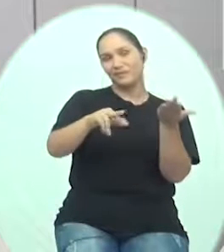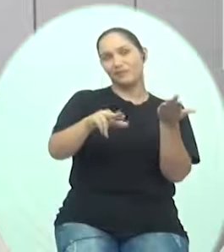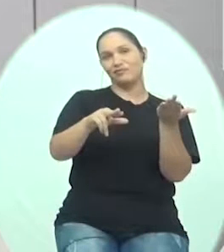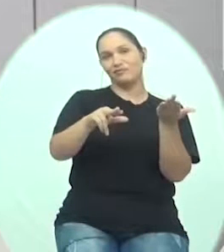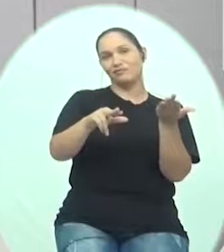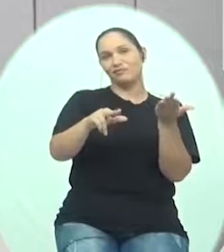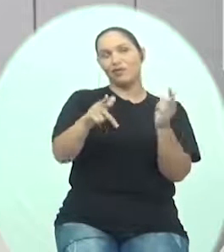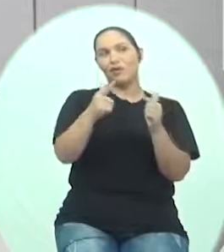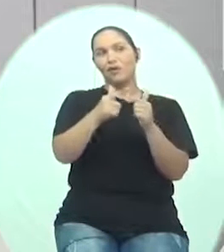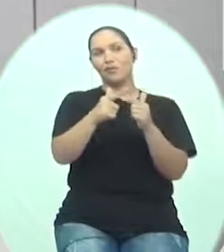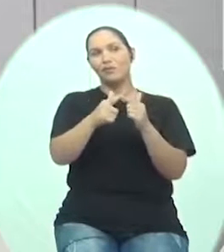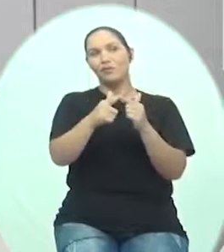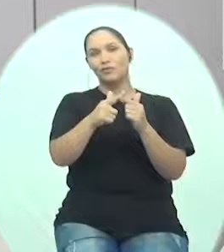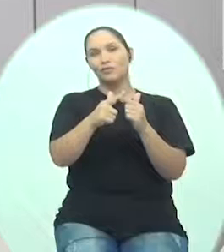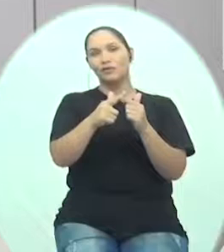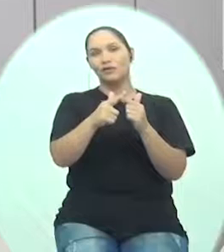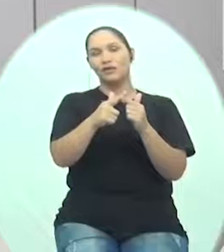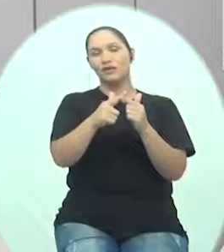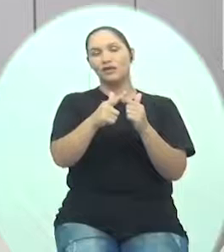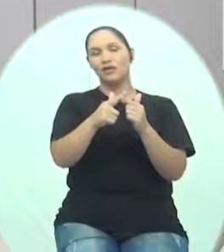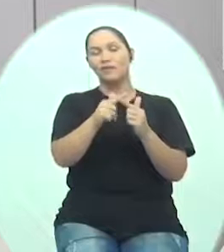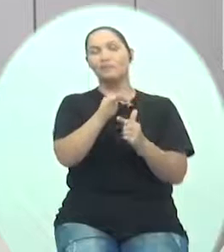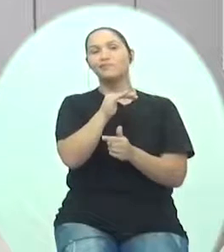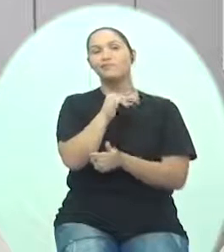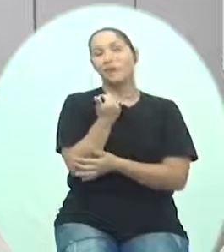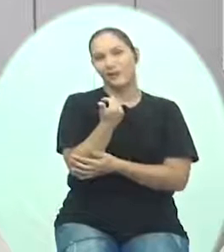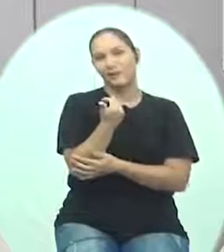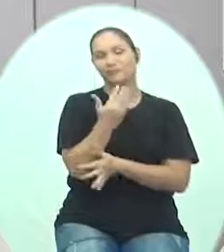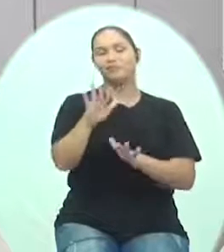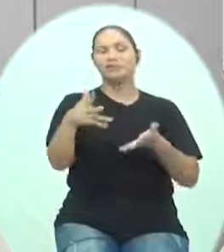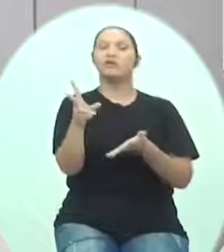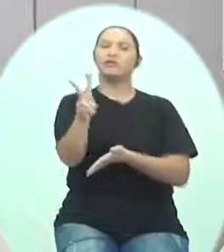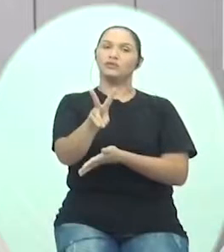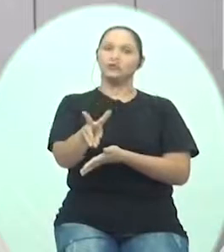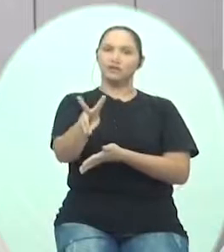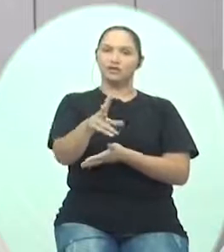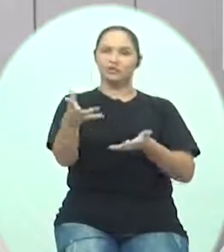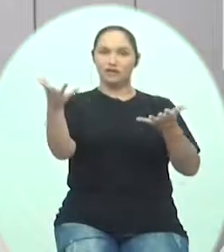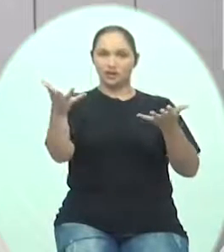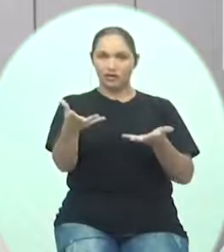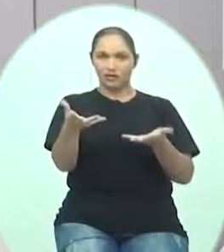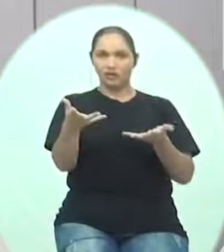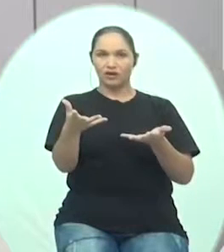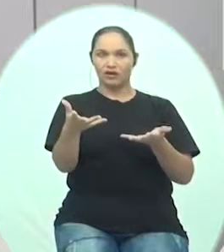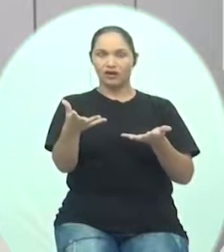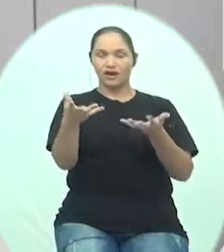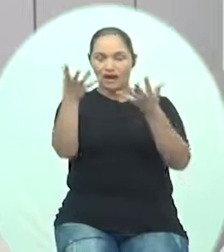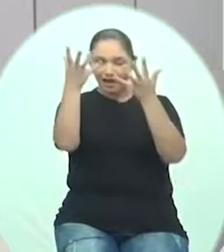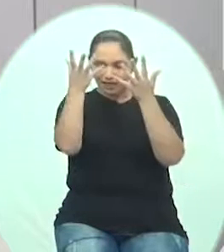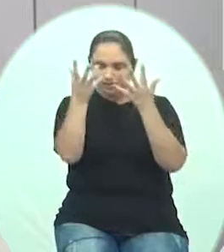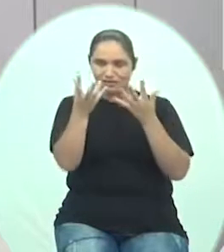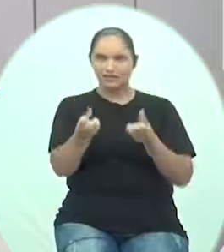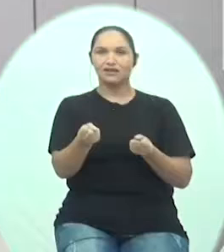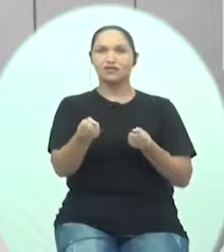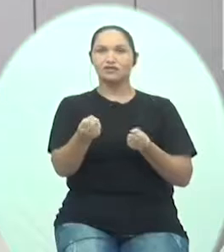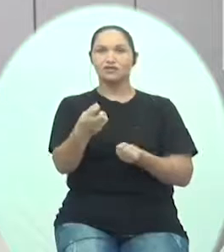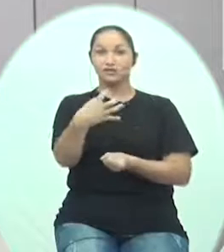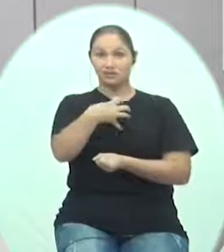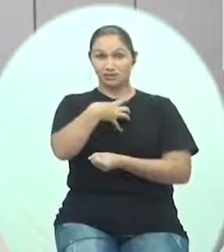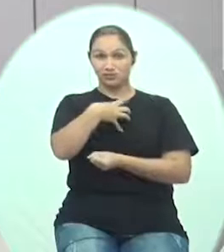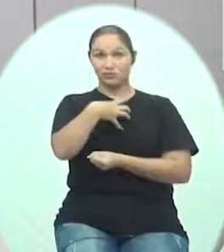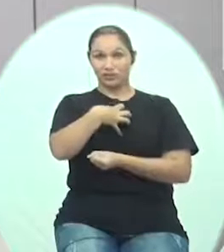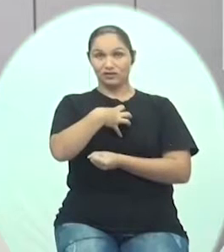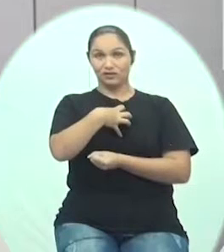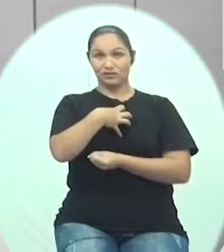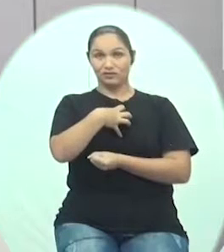do falecimento do acidente então o vereador eh receba os nossos sentimentos eh tanto a você quanto também a sua